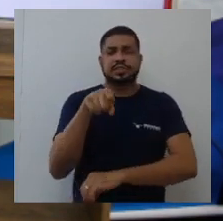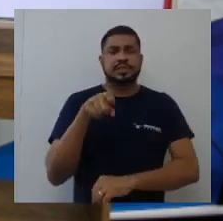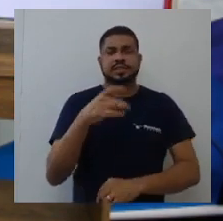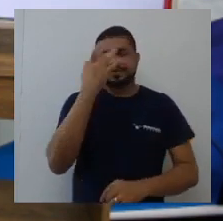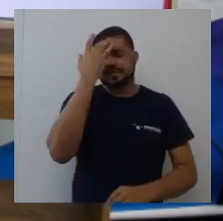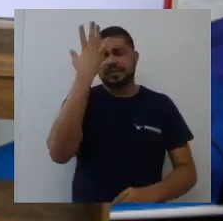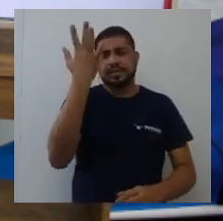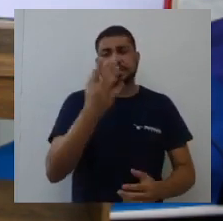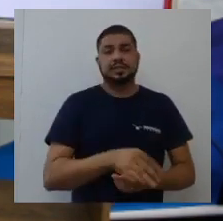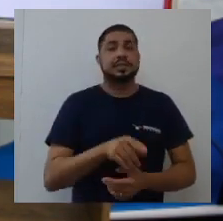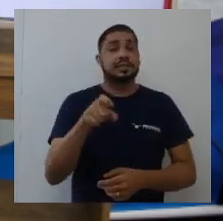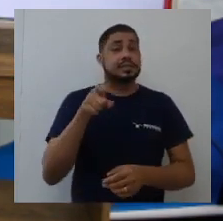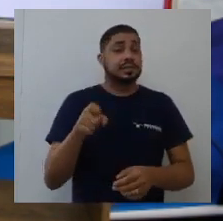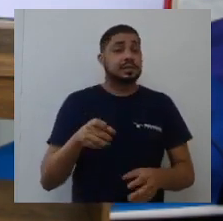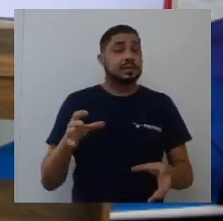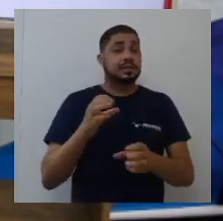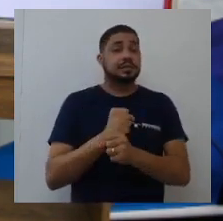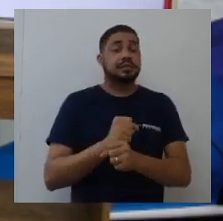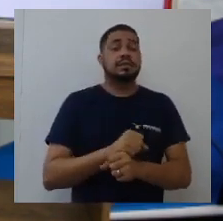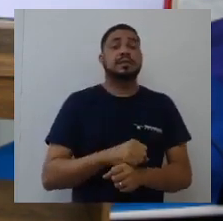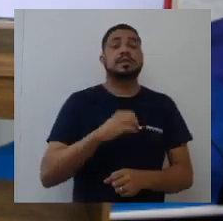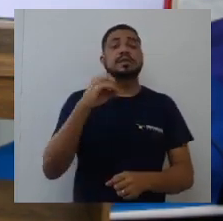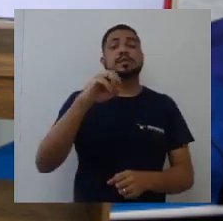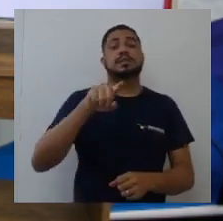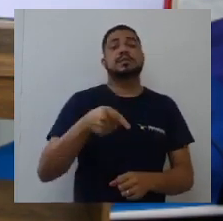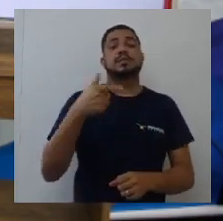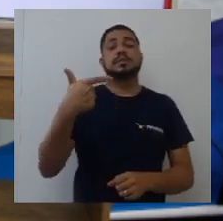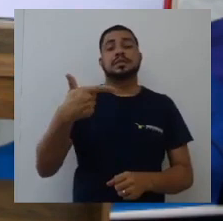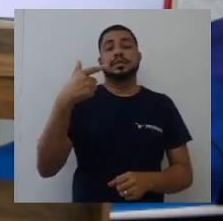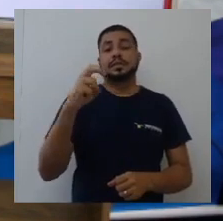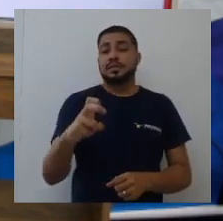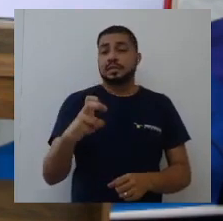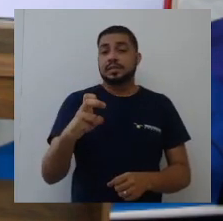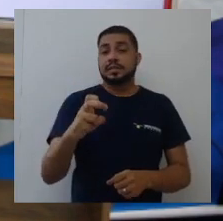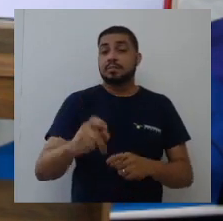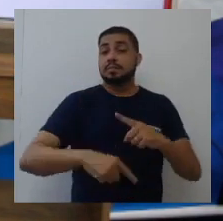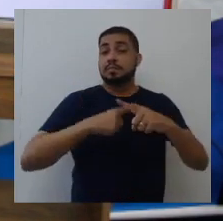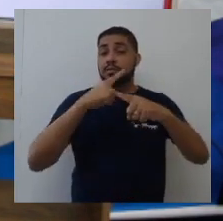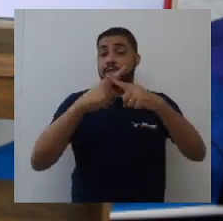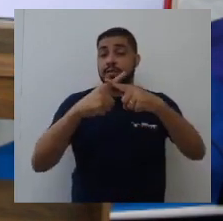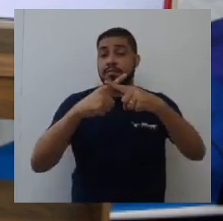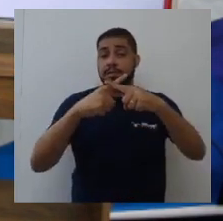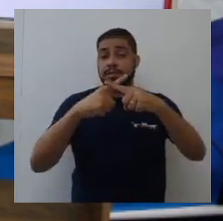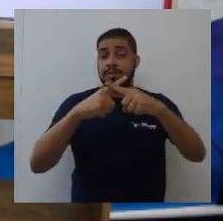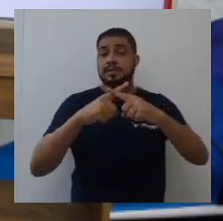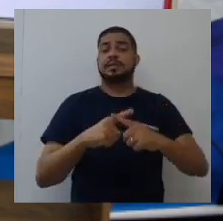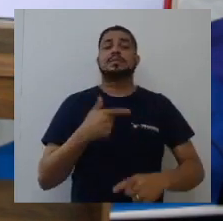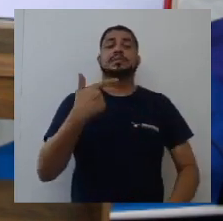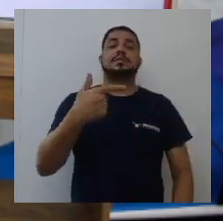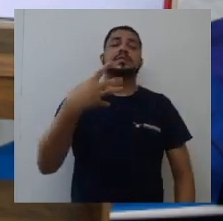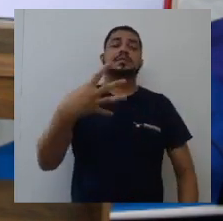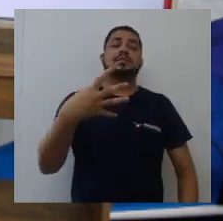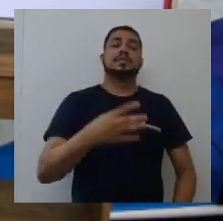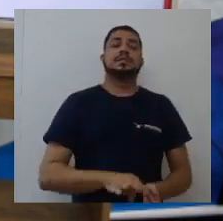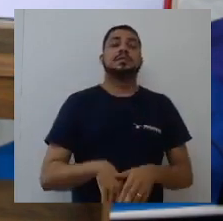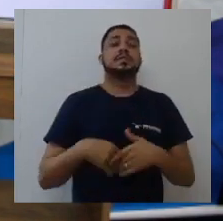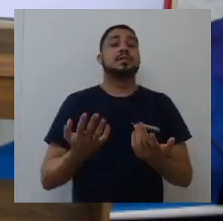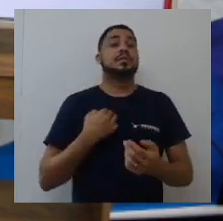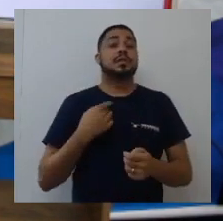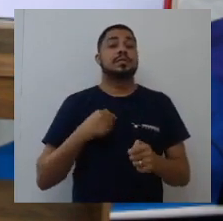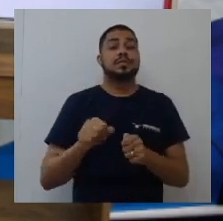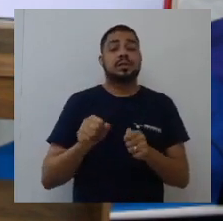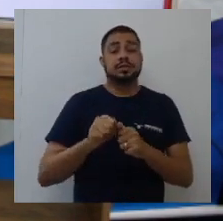agora. X é igual a 0,26 multiplicado por 24. Então, quando eu